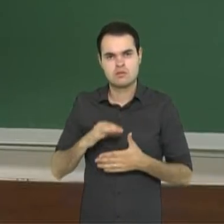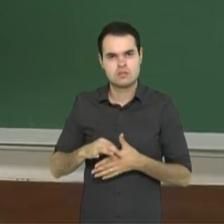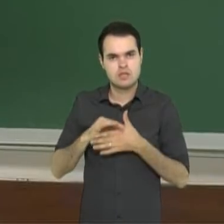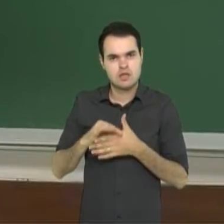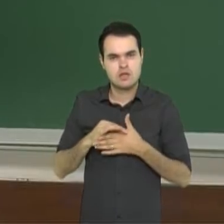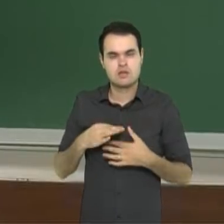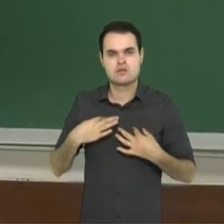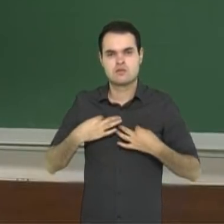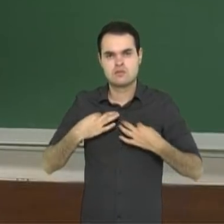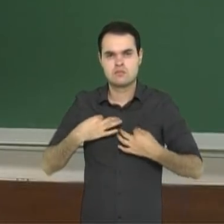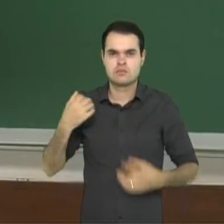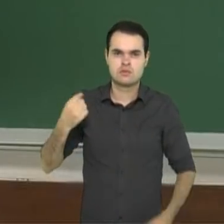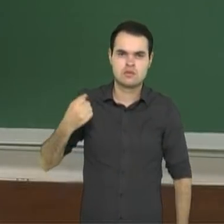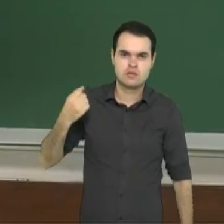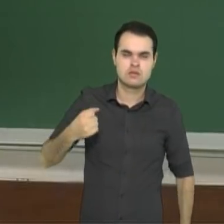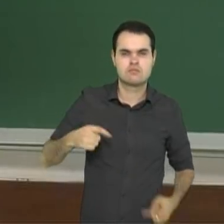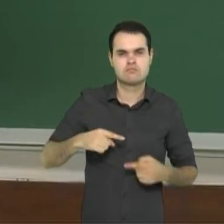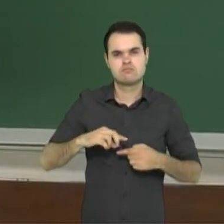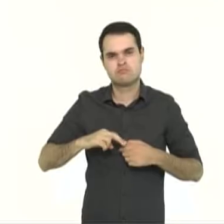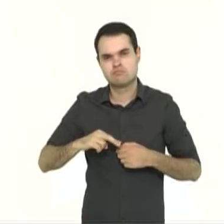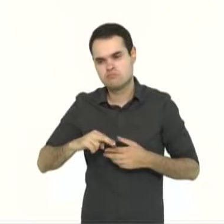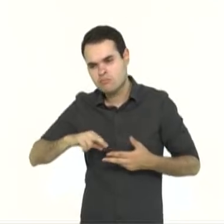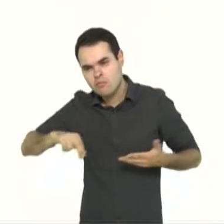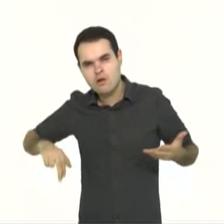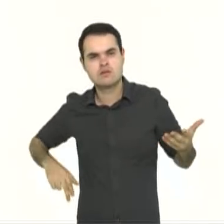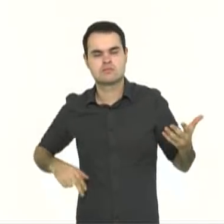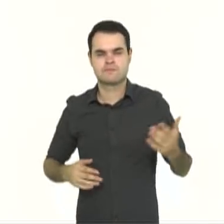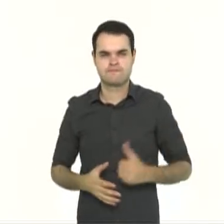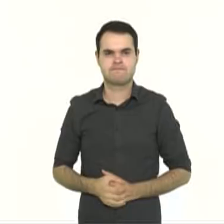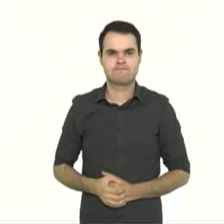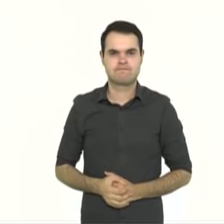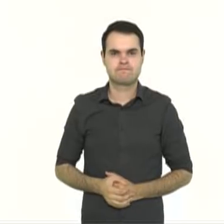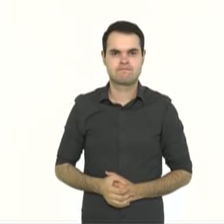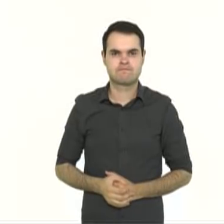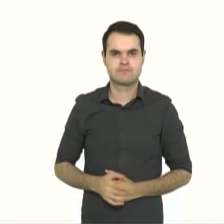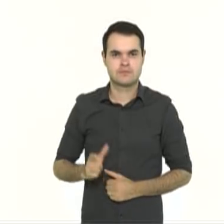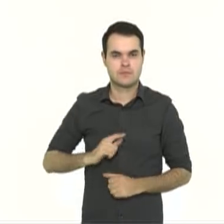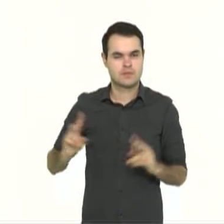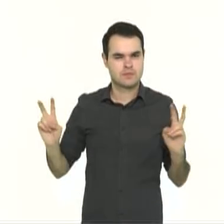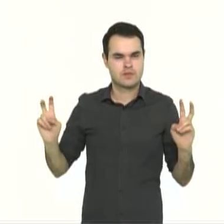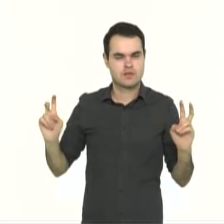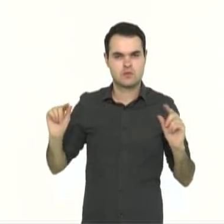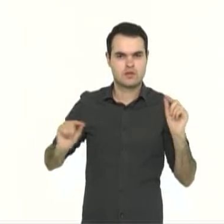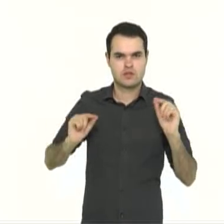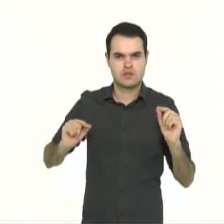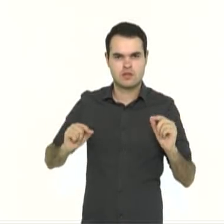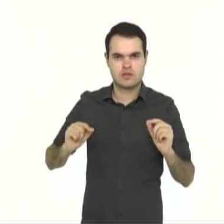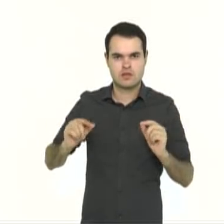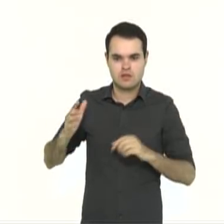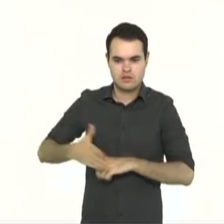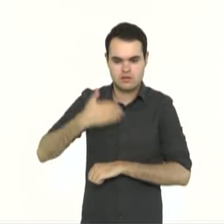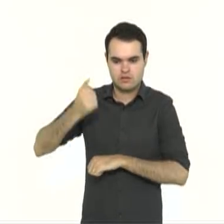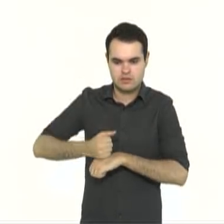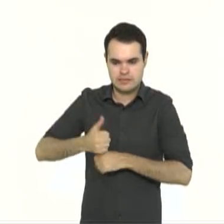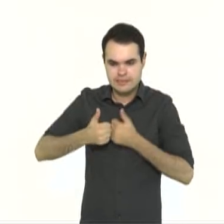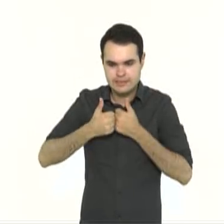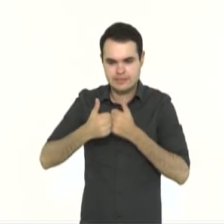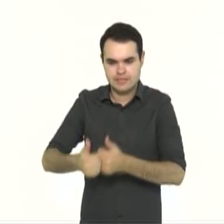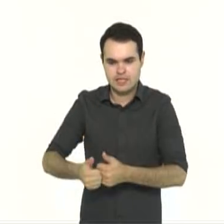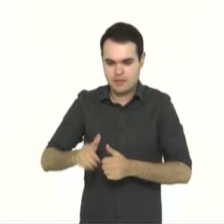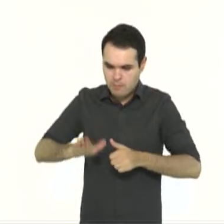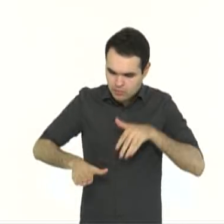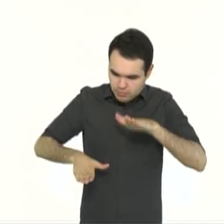carne, o leite e seus derivados, o couro. Tem uma expressão que diz que a colonização segue a pata do boi, porque